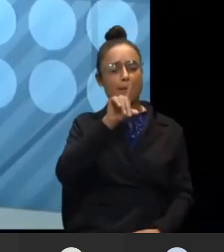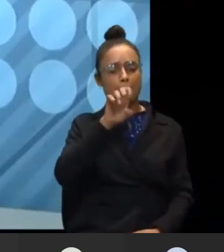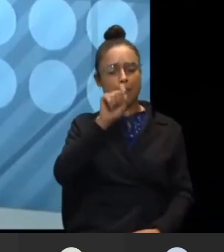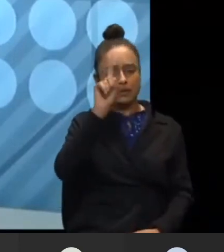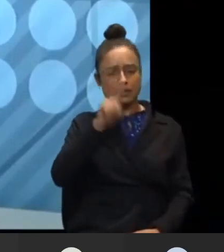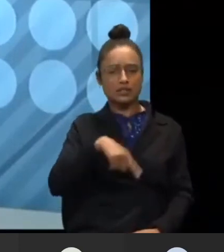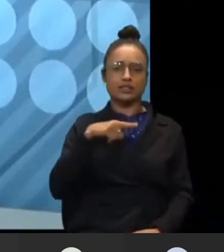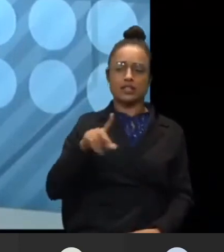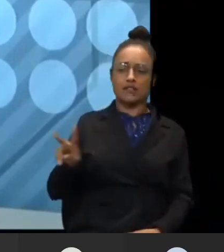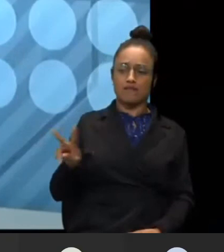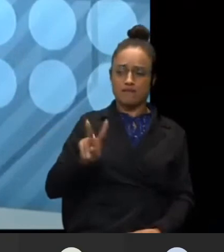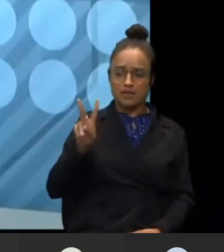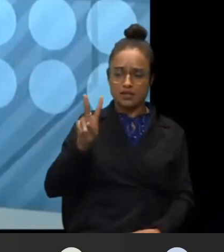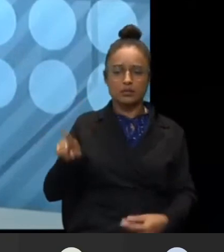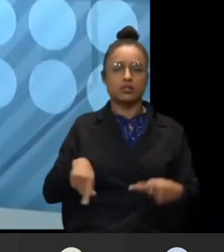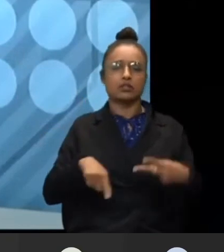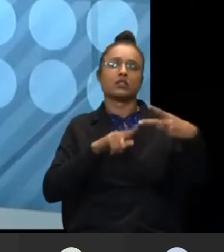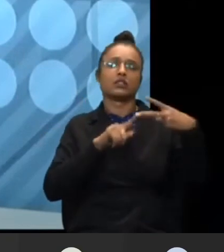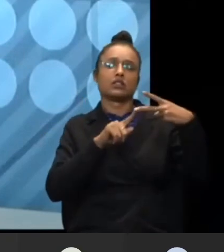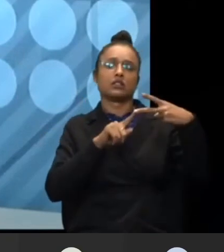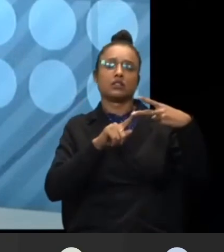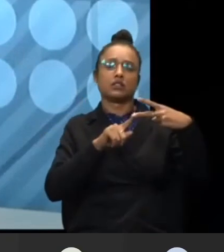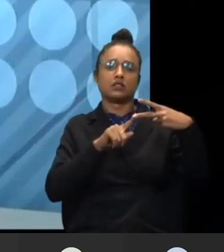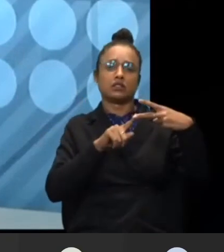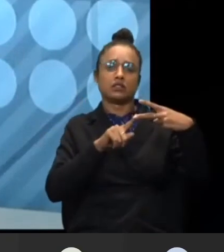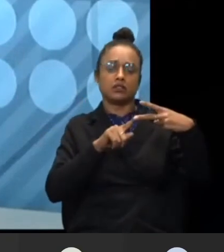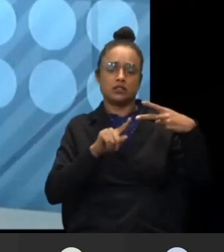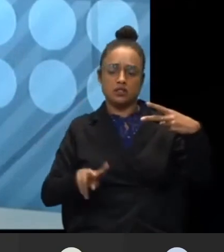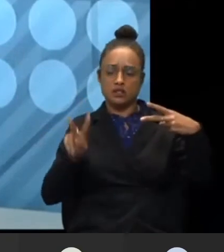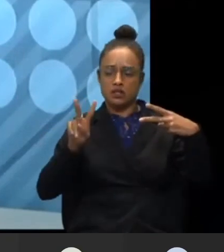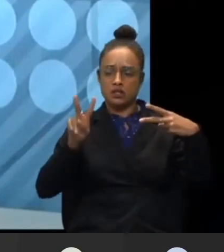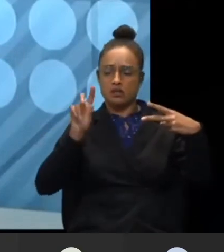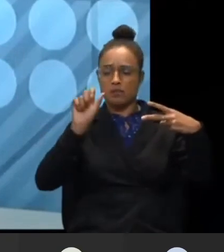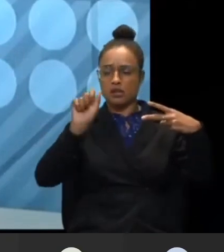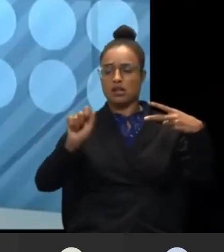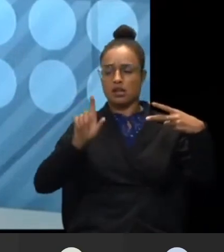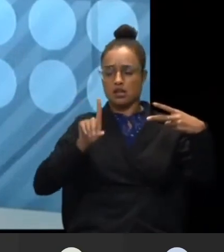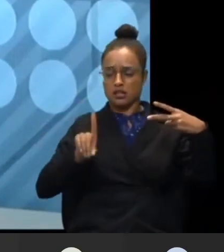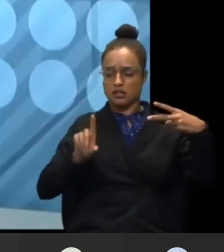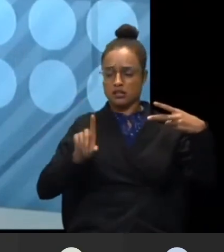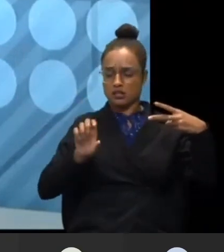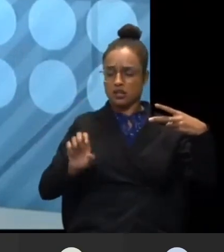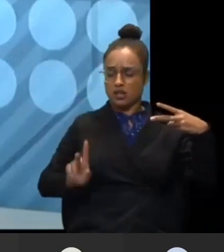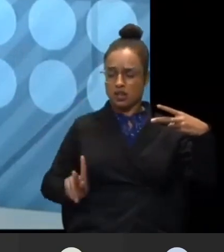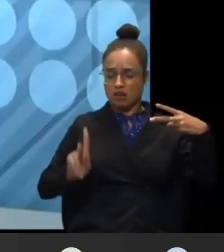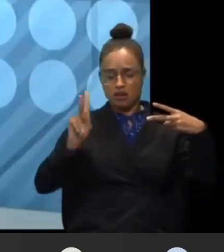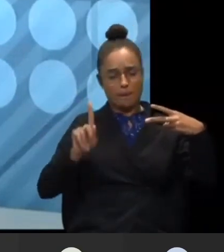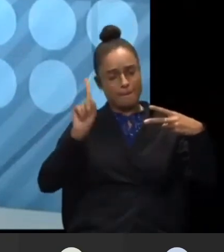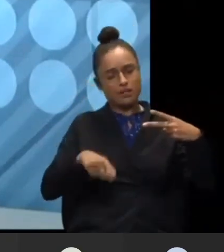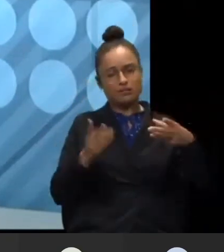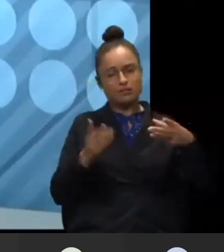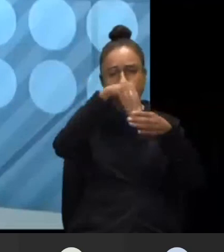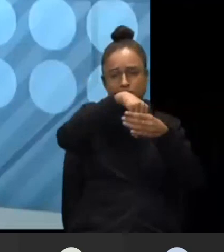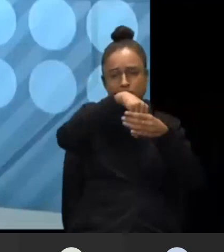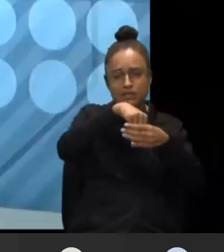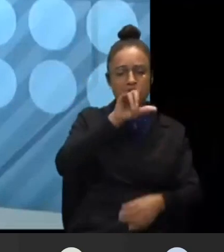encontramos vitaminas também, nós encontramos vitaminas A, D, E e K, que são